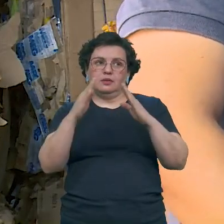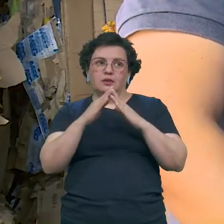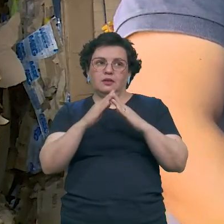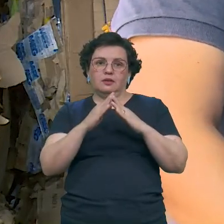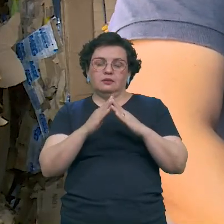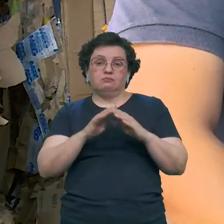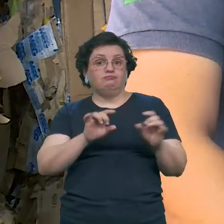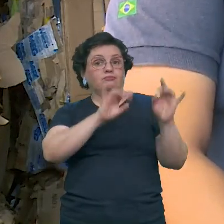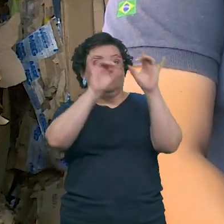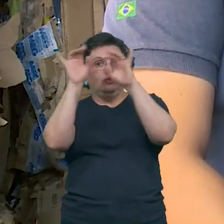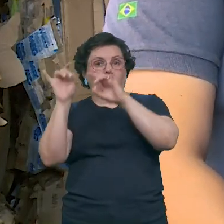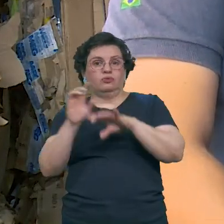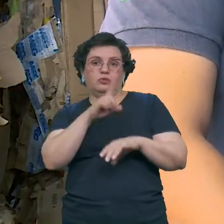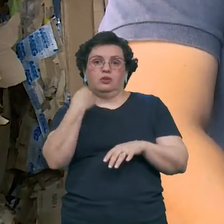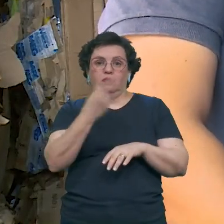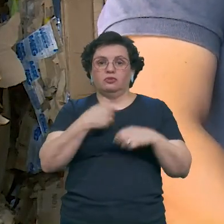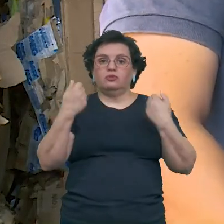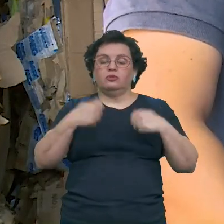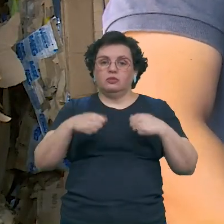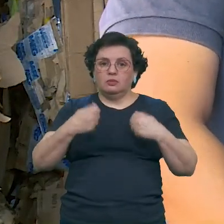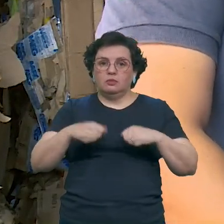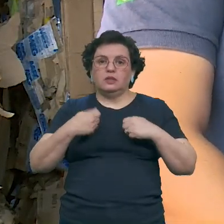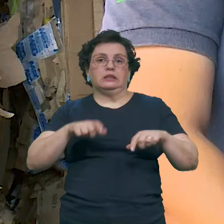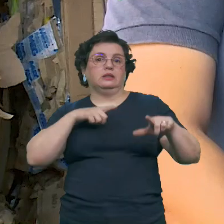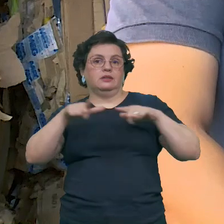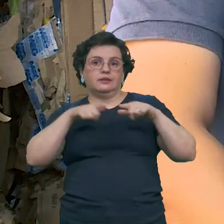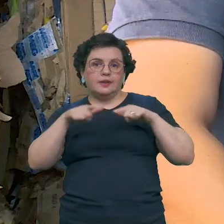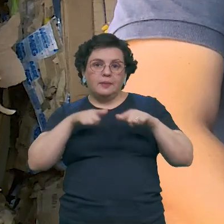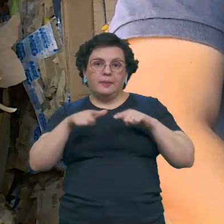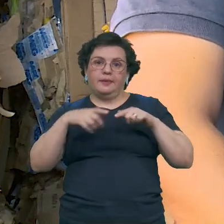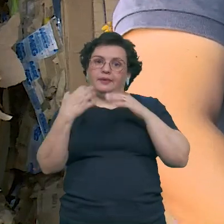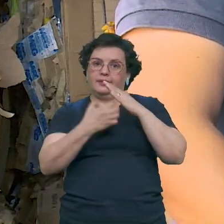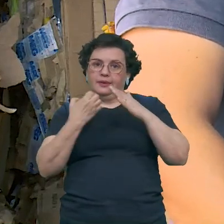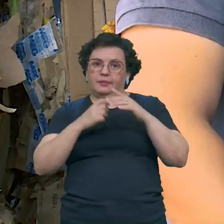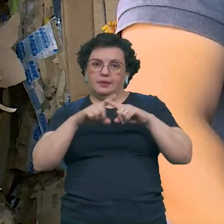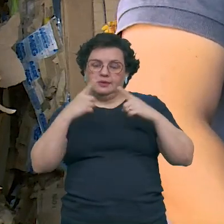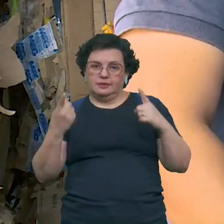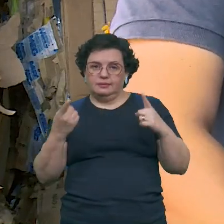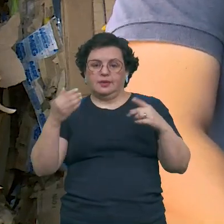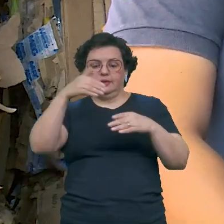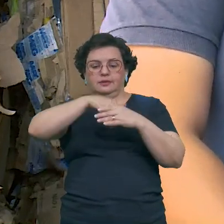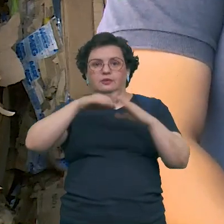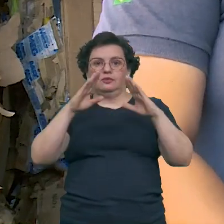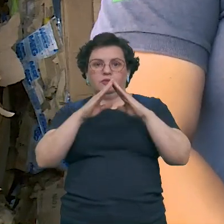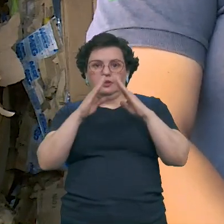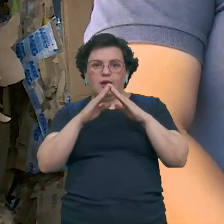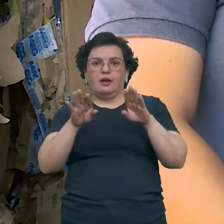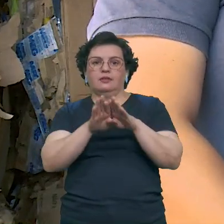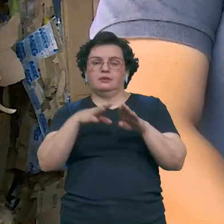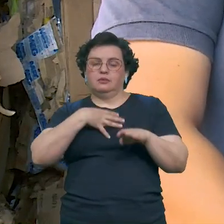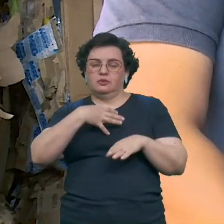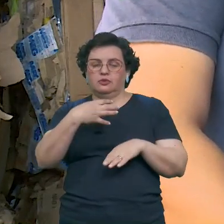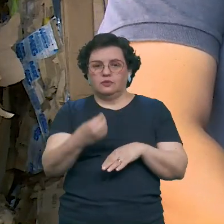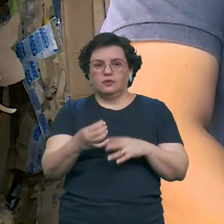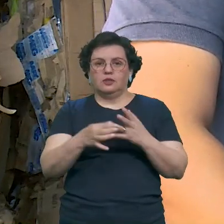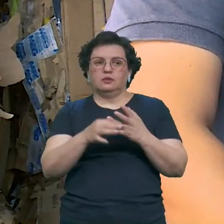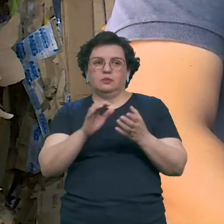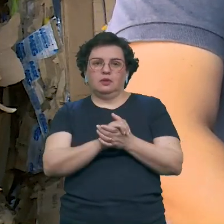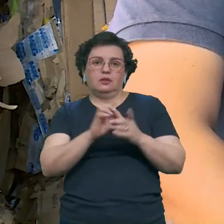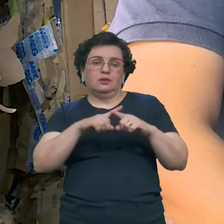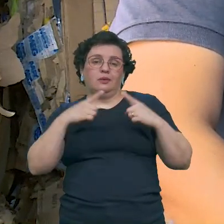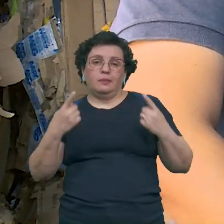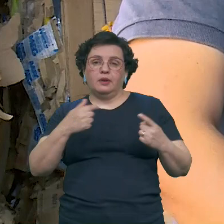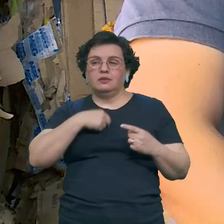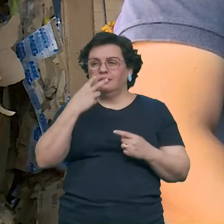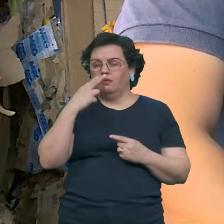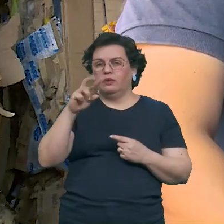dia a dia, tem que conciliar o emprego, né? E a casa, os filhos, né? Mas, assim, eu